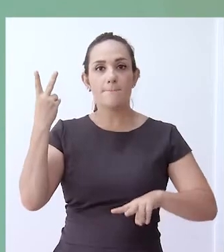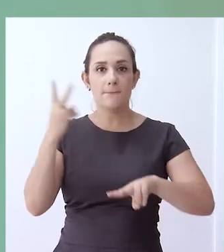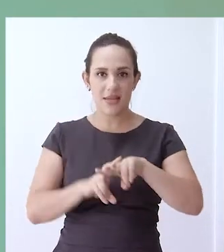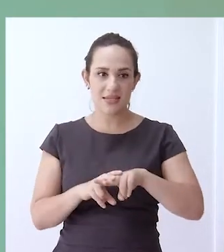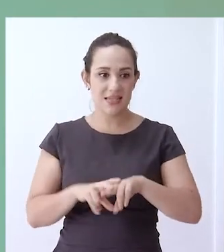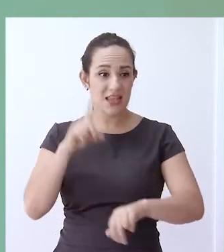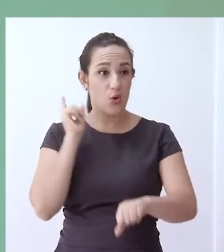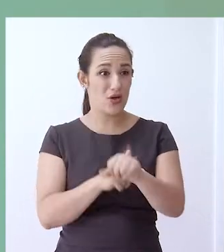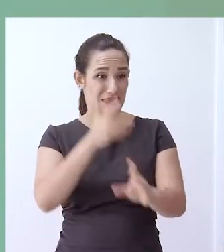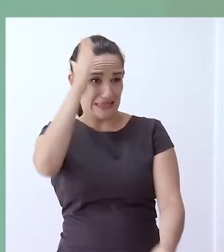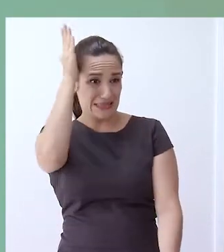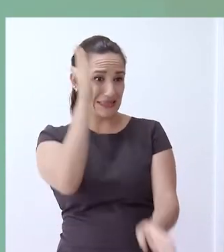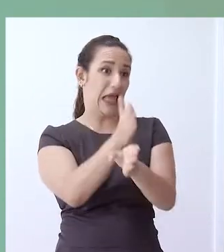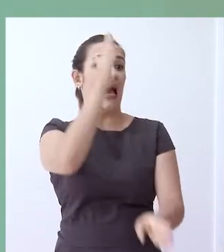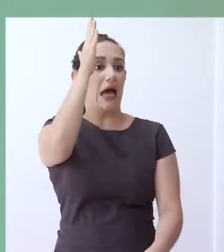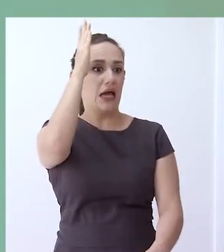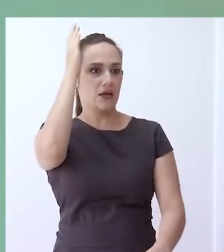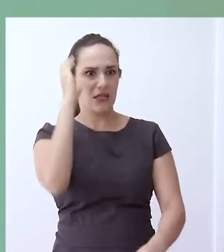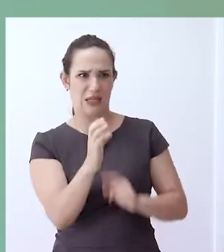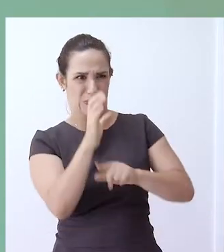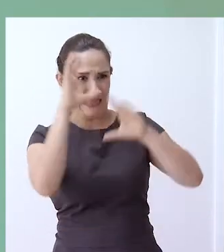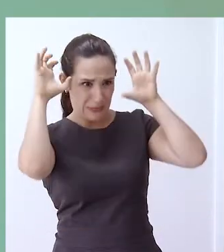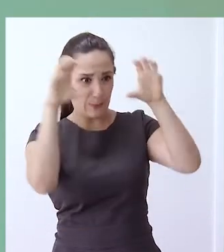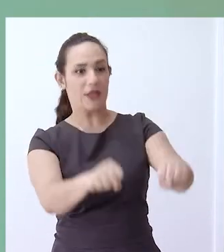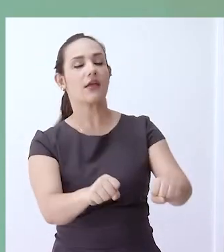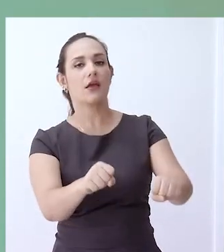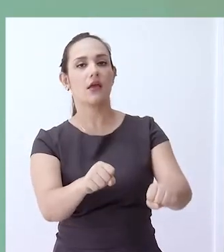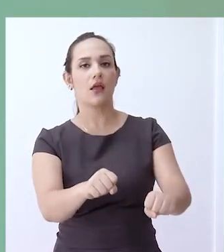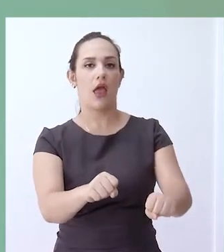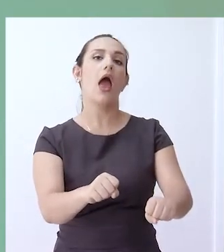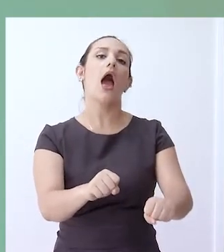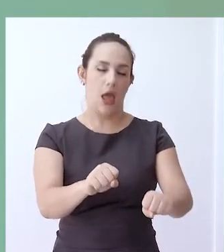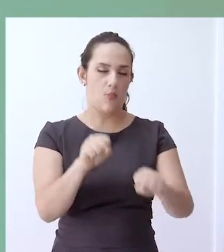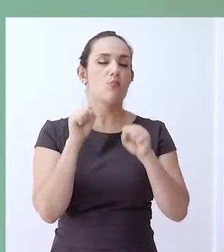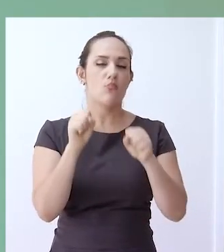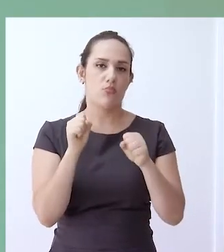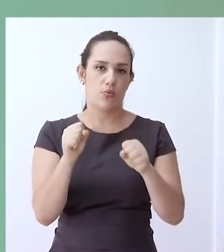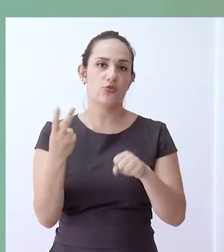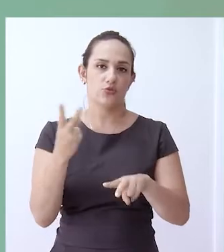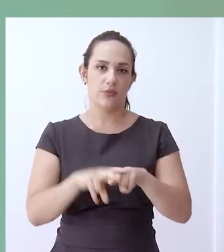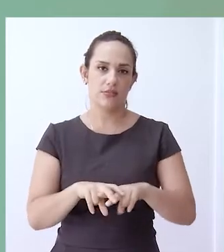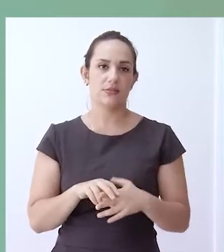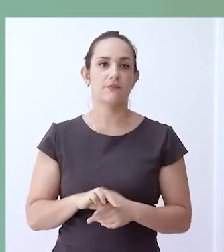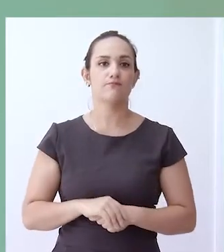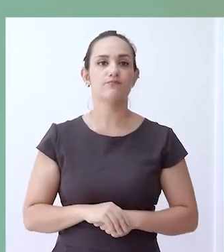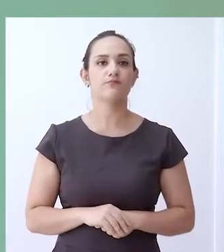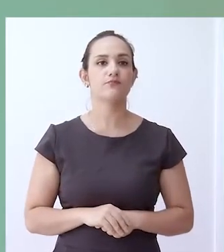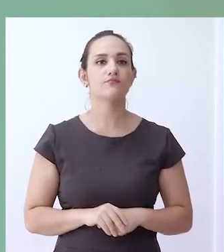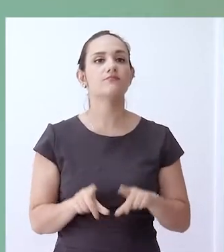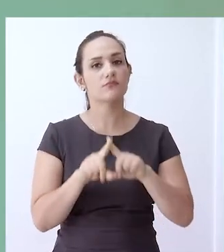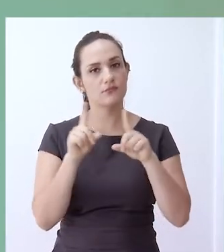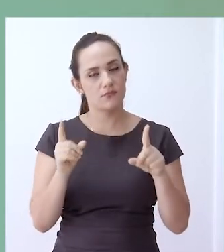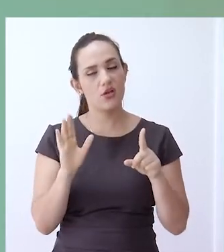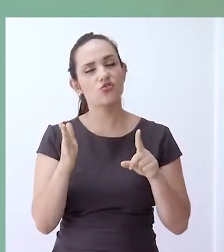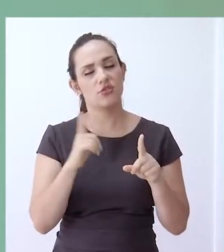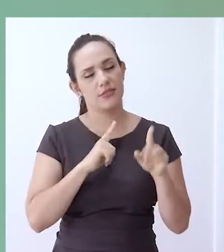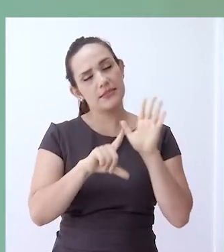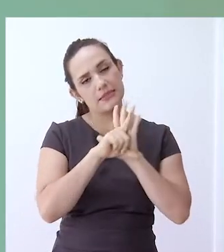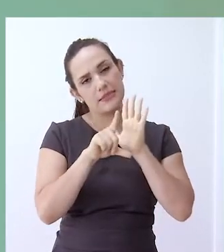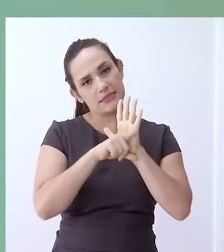as pessoas que foram presas em flagrante. Mas já há previsão legal,